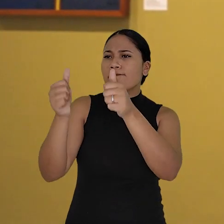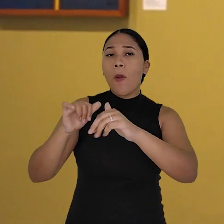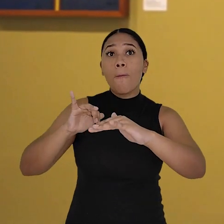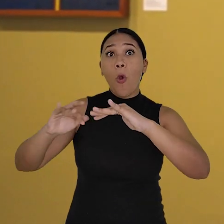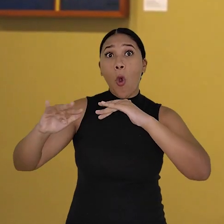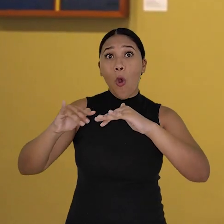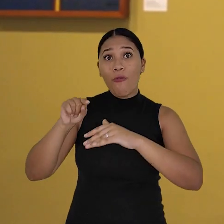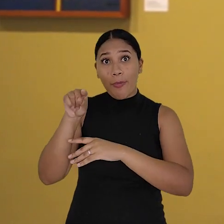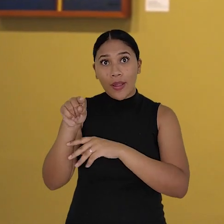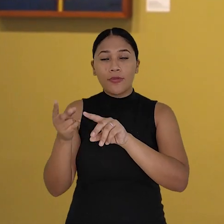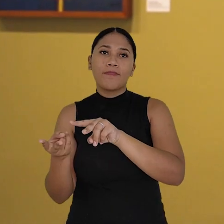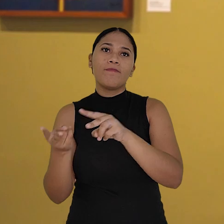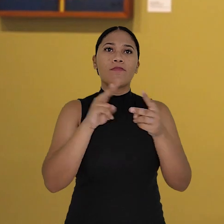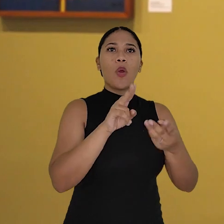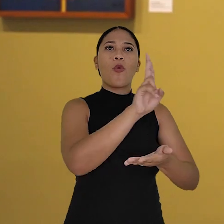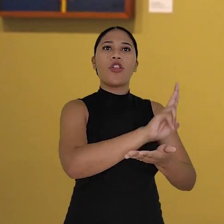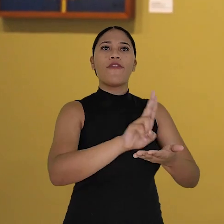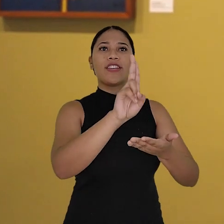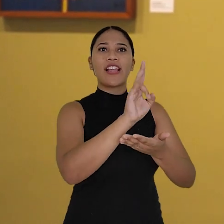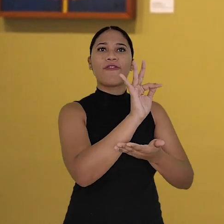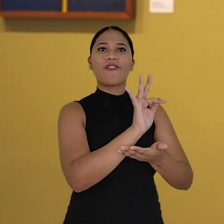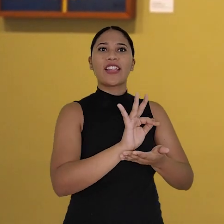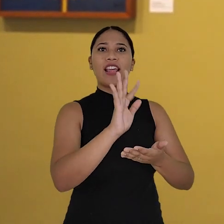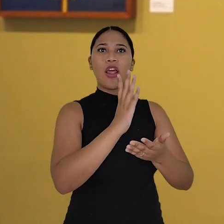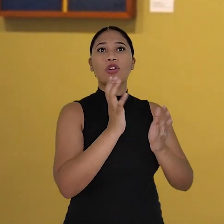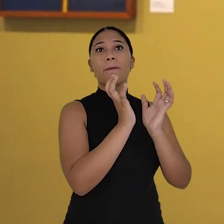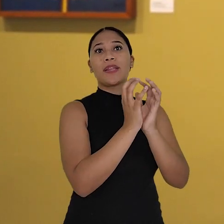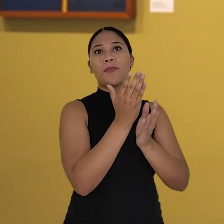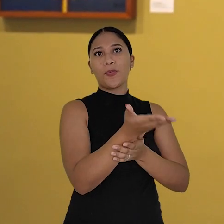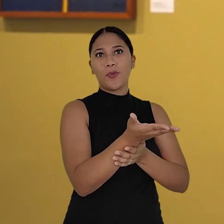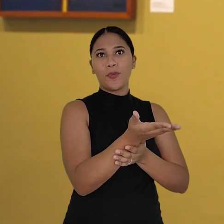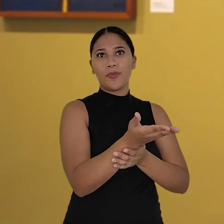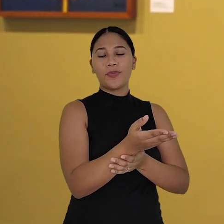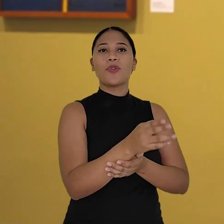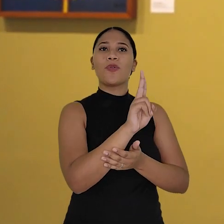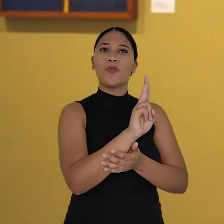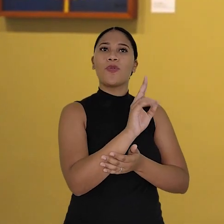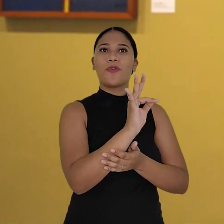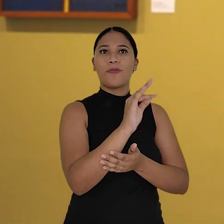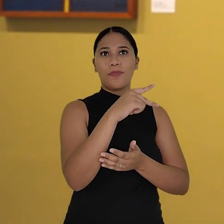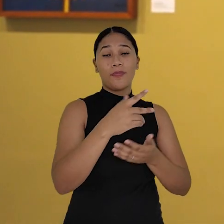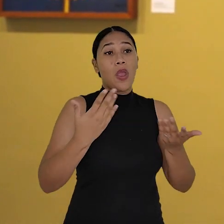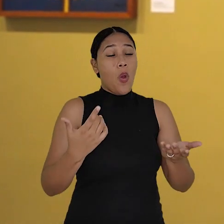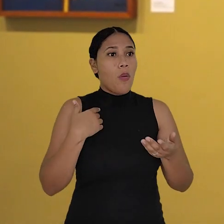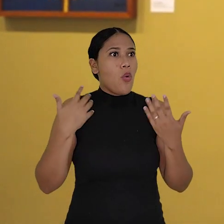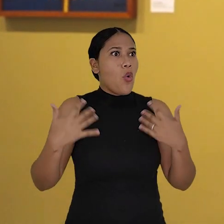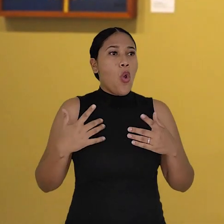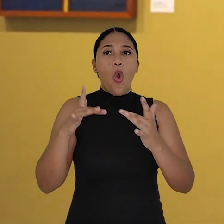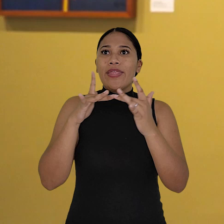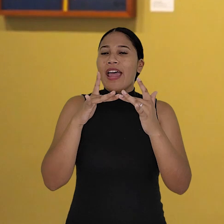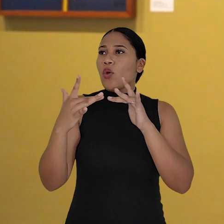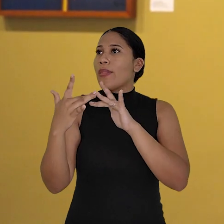do movimento armorial para a Universidade Federal de Pernambuco. Então eu entrei em contato junto com a Regina Godoy